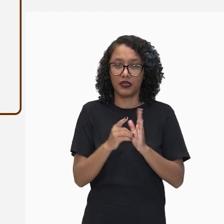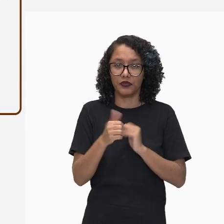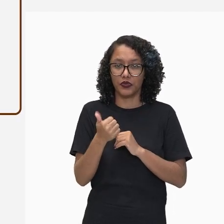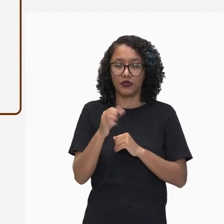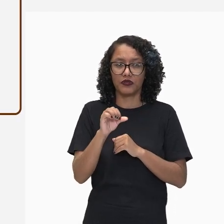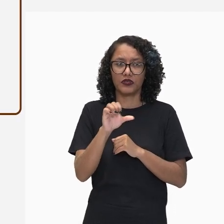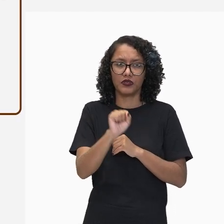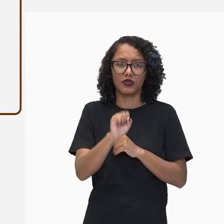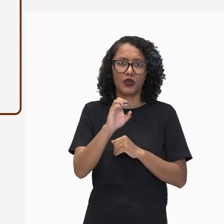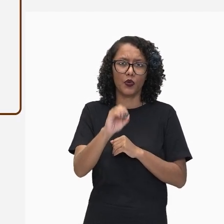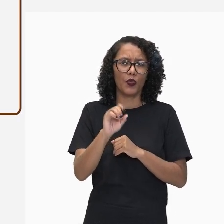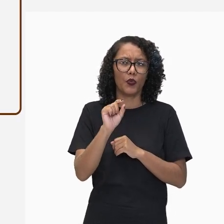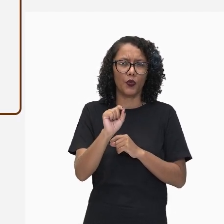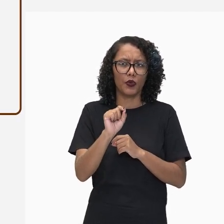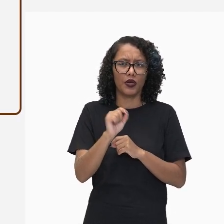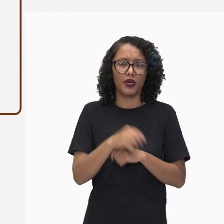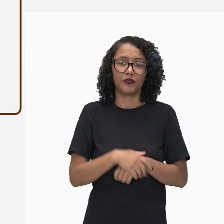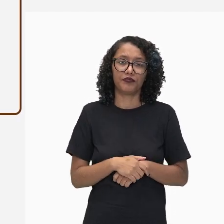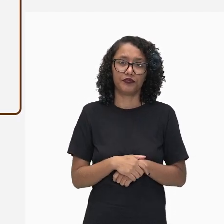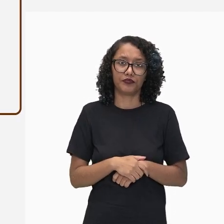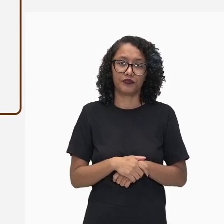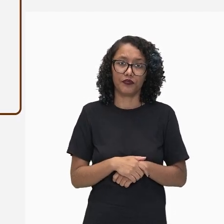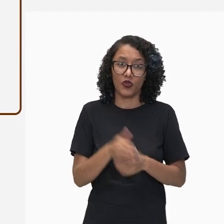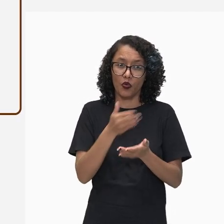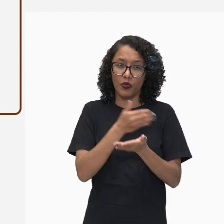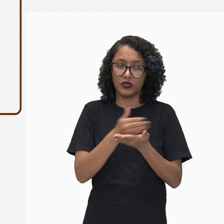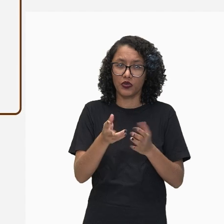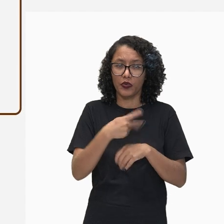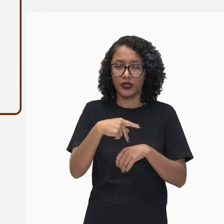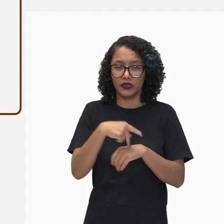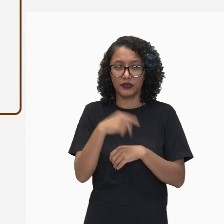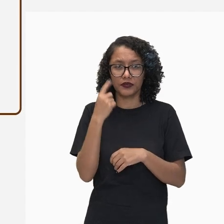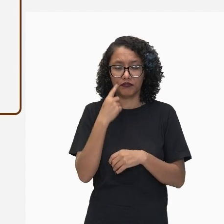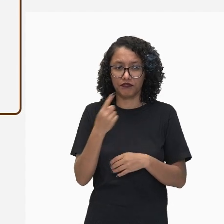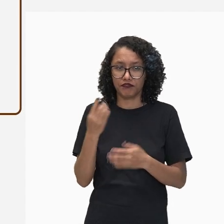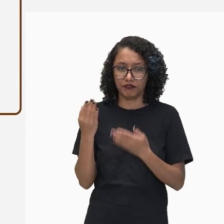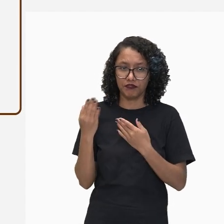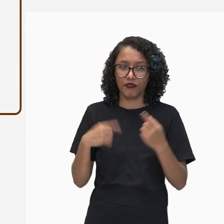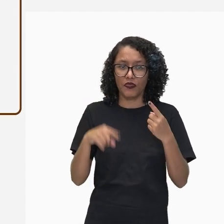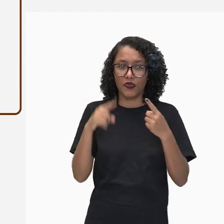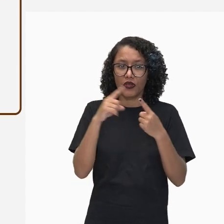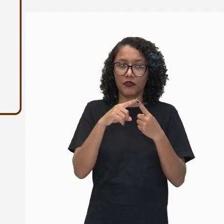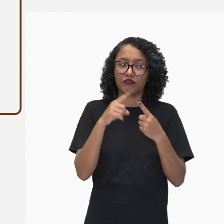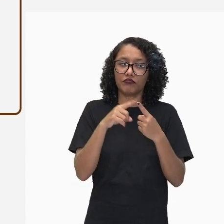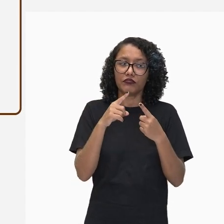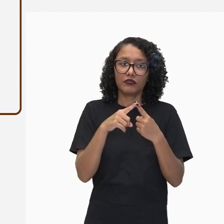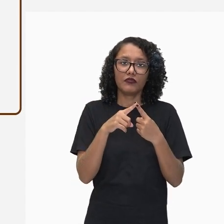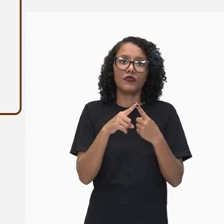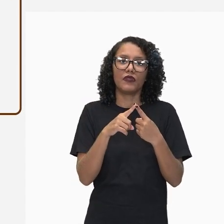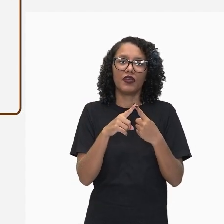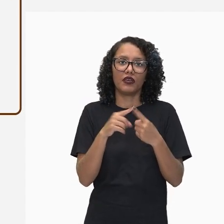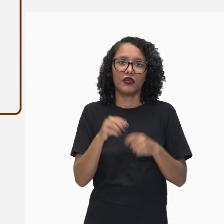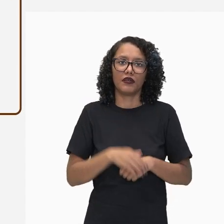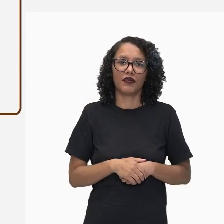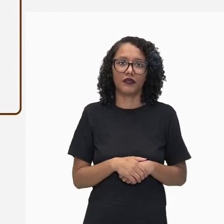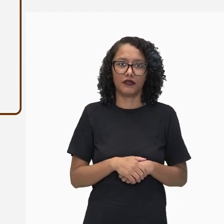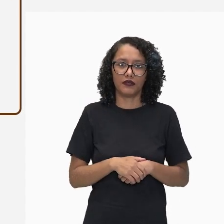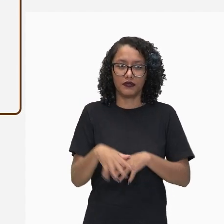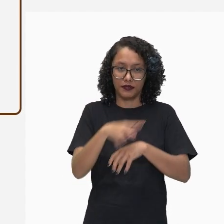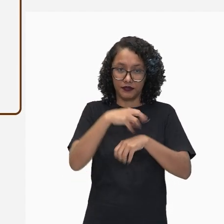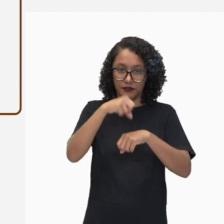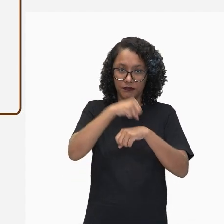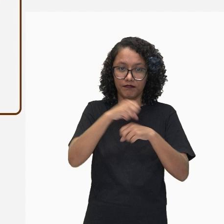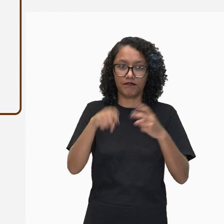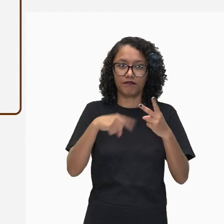1980, acabou sendo formado por Singapura, por Taiwan, conhecido também como Formosa,